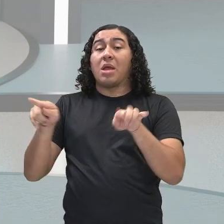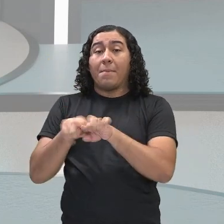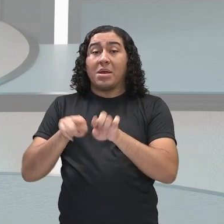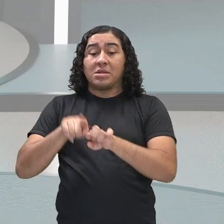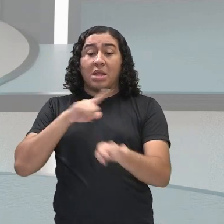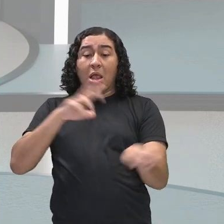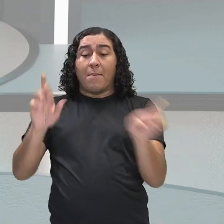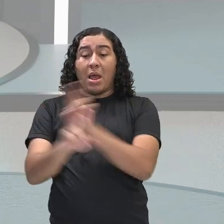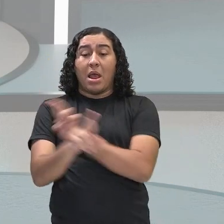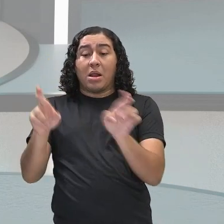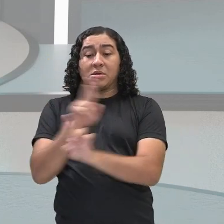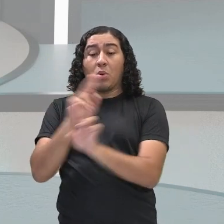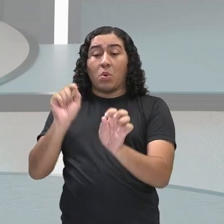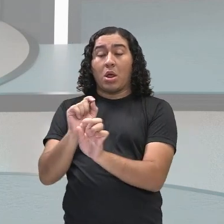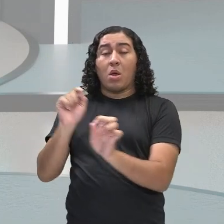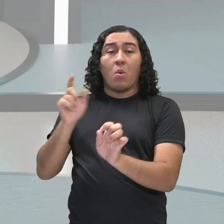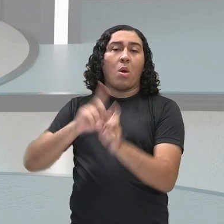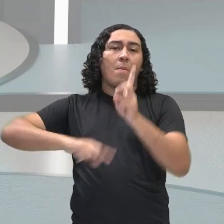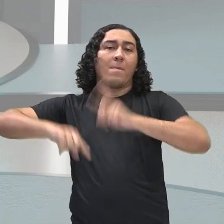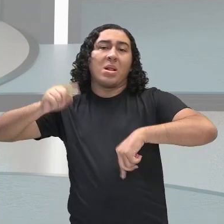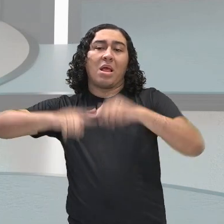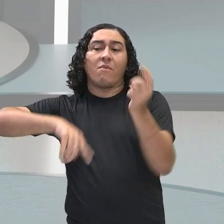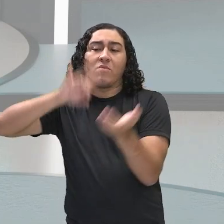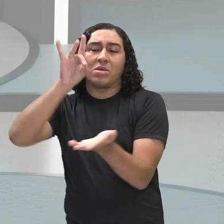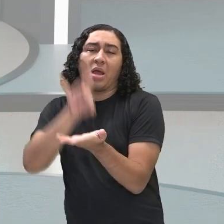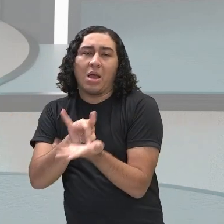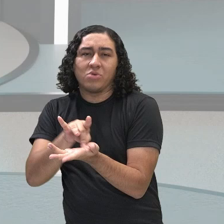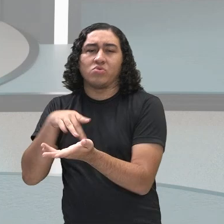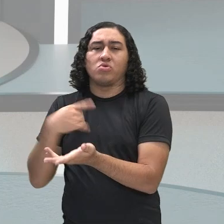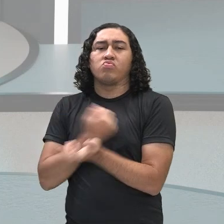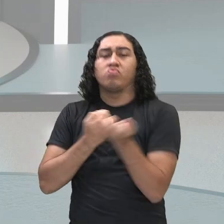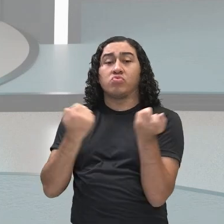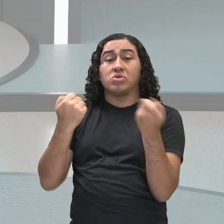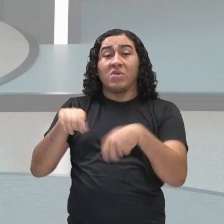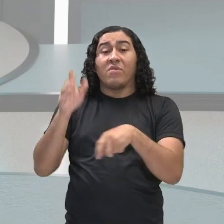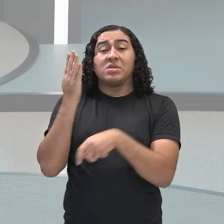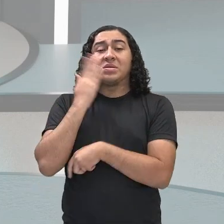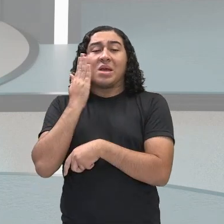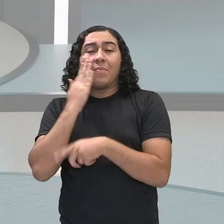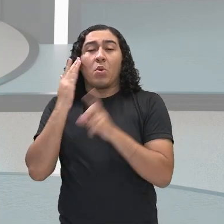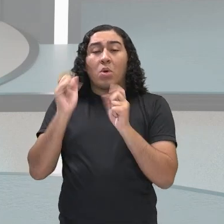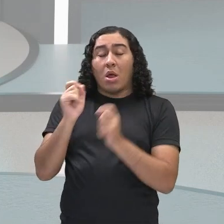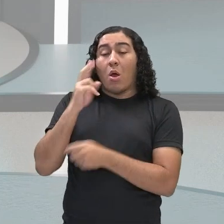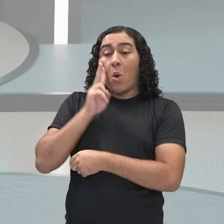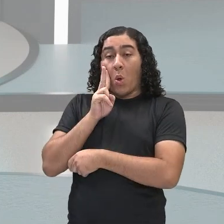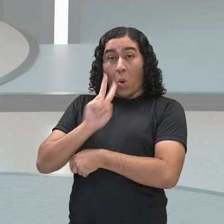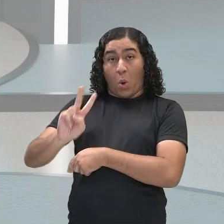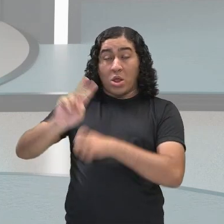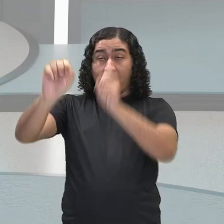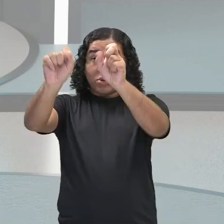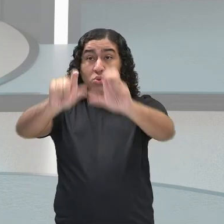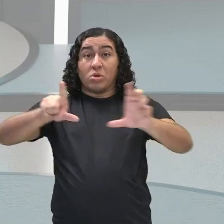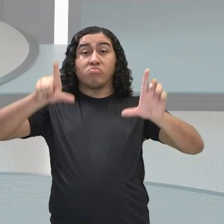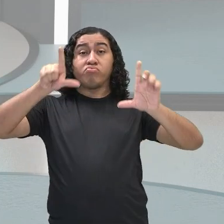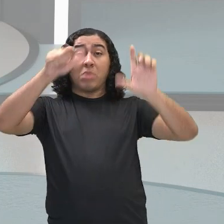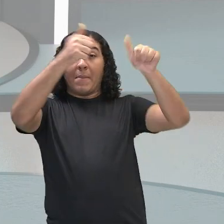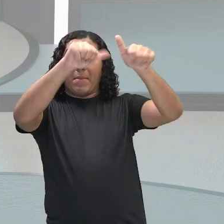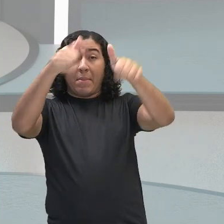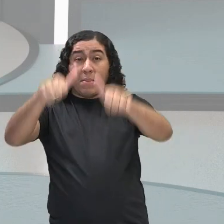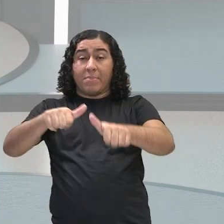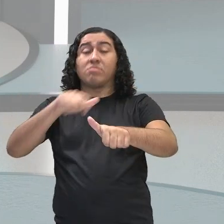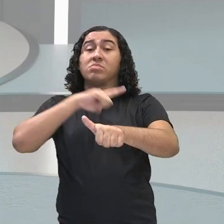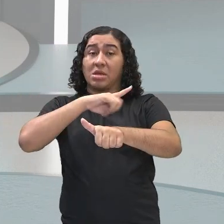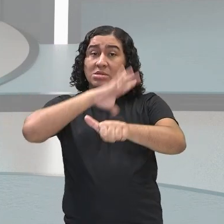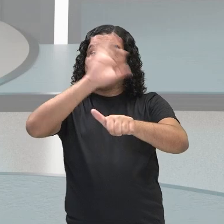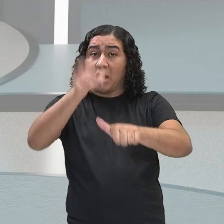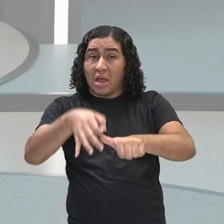o objeto na sua realidade. A gente consegue identificar, a gente olha para a obra, a gente consegue identificar uma forma,